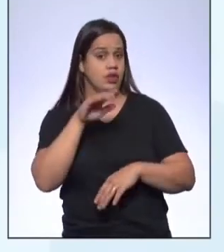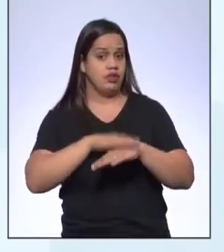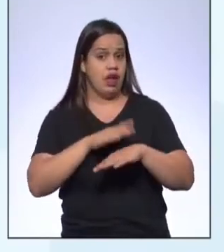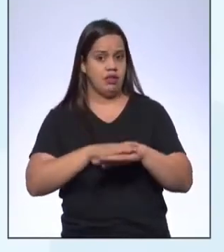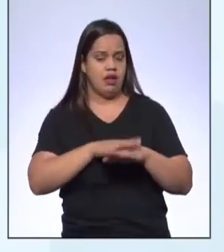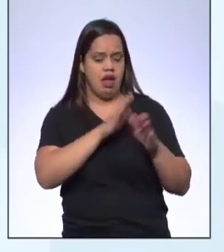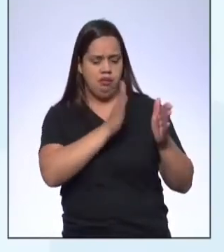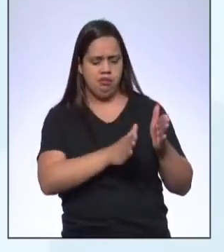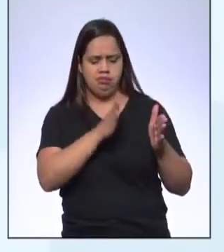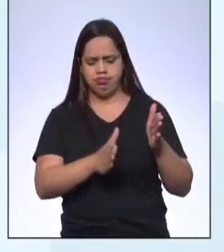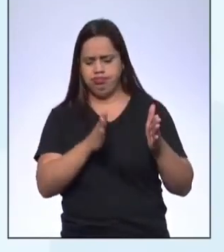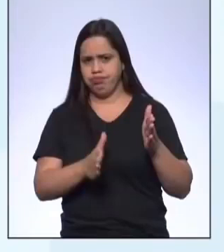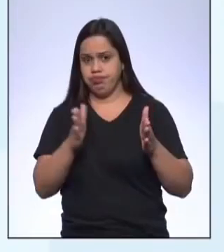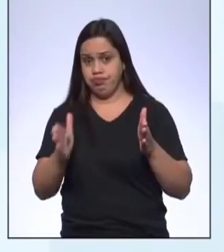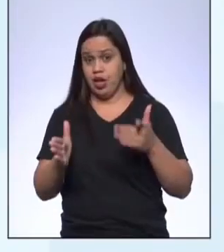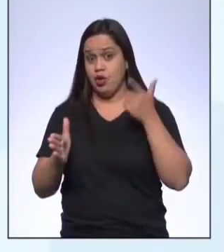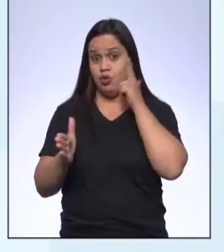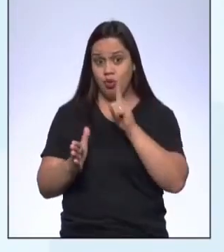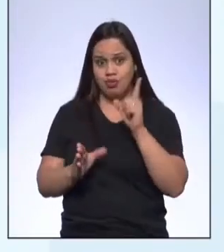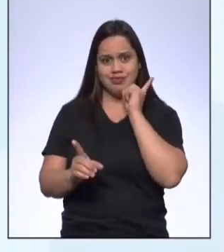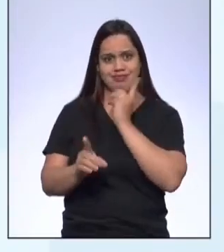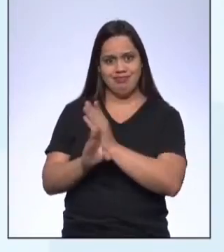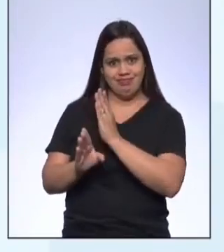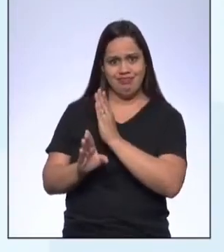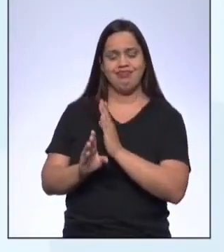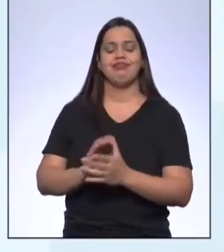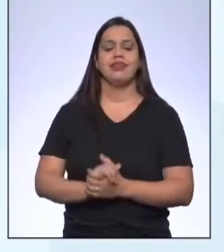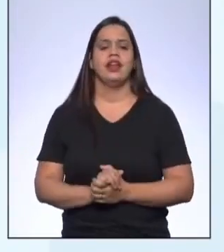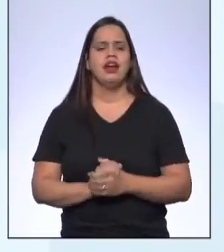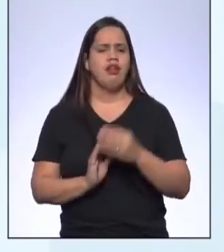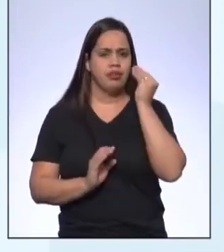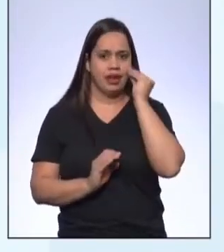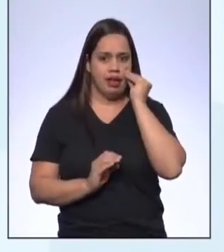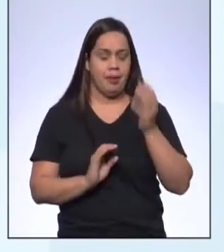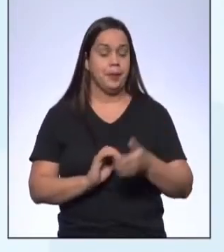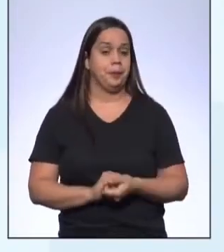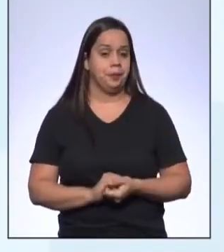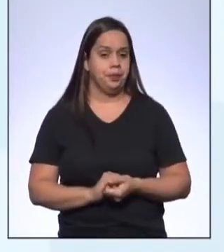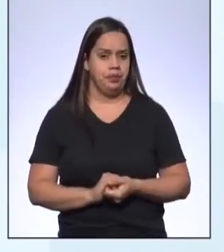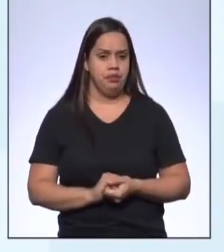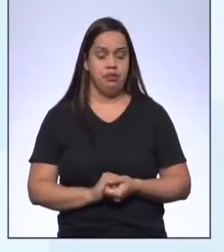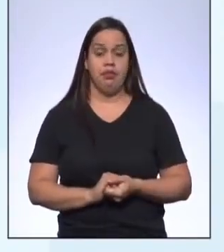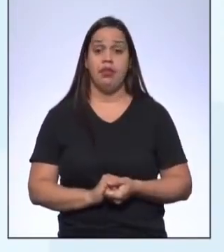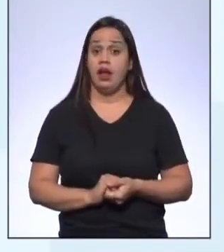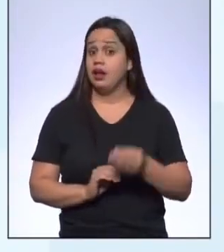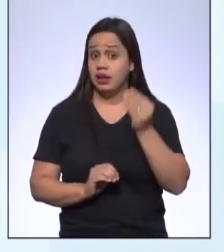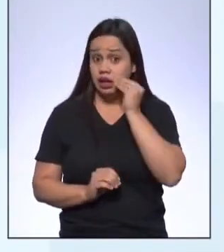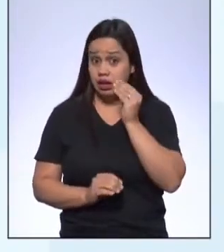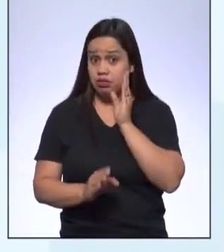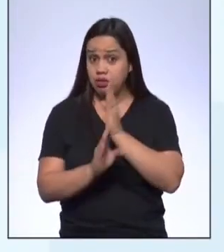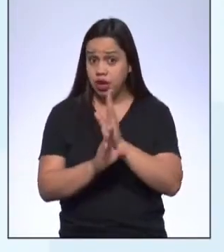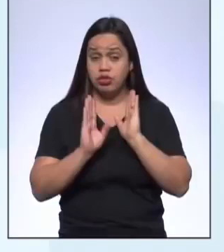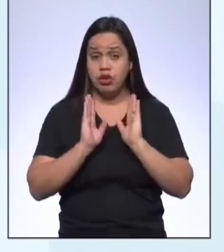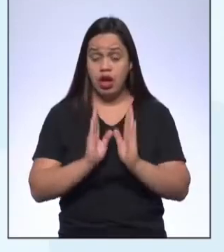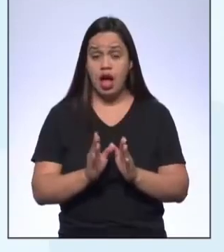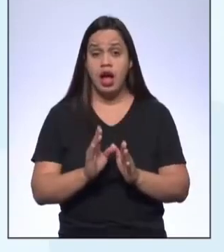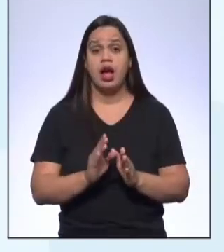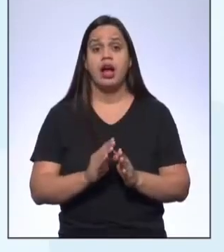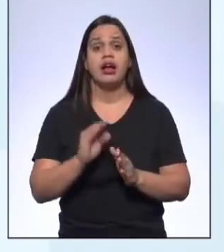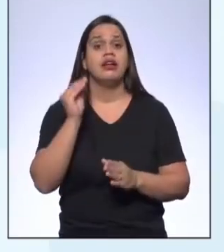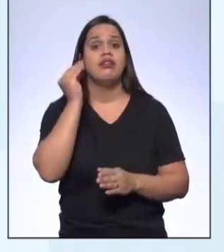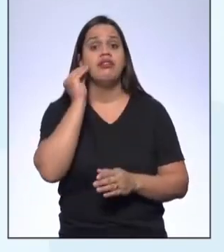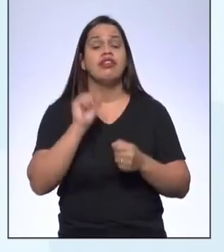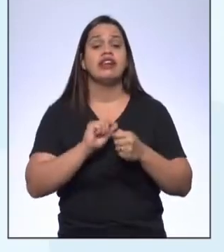passo a passo aí, conseguir identificar. Vamos tentar fazer, né? Então, tentando identificar isso, Ale, eu vou tentar fazer pelo